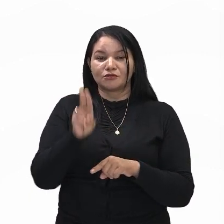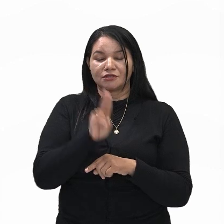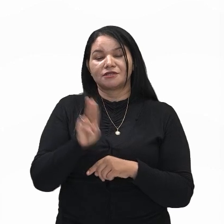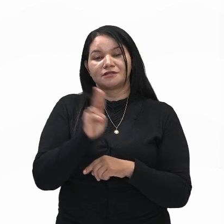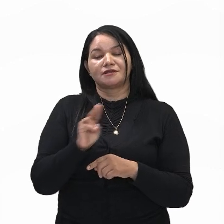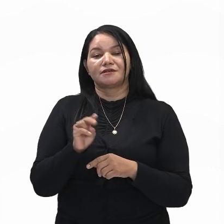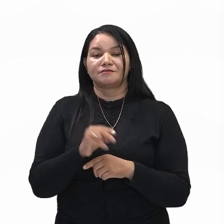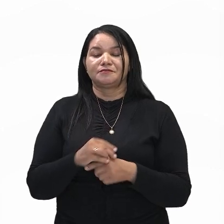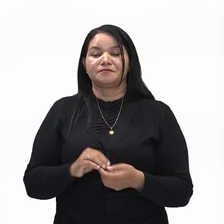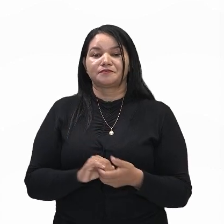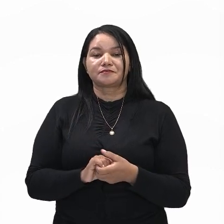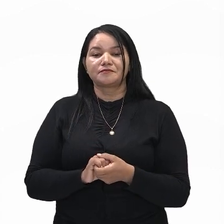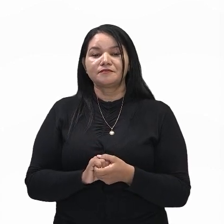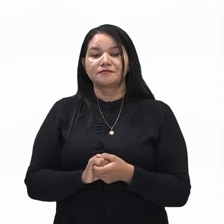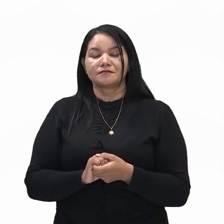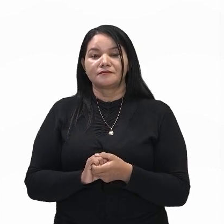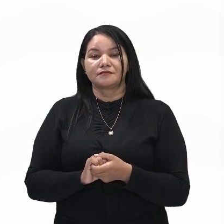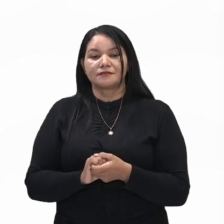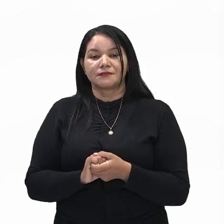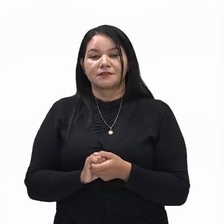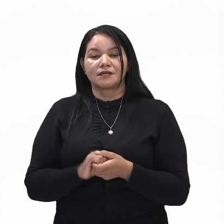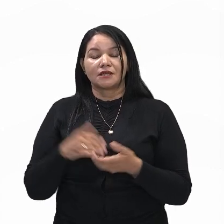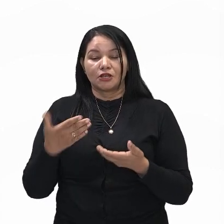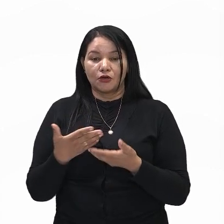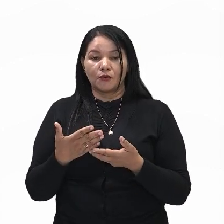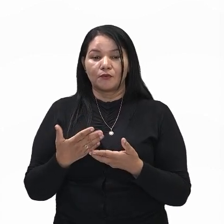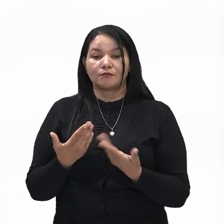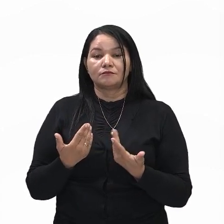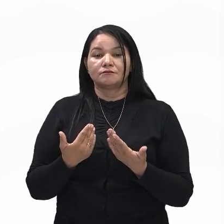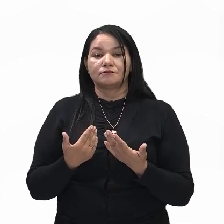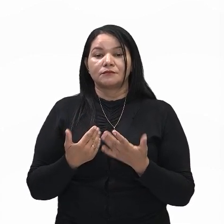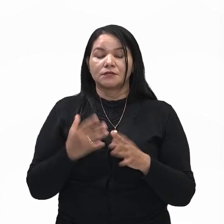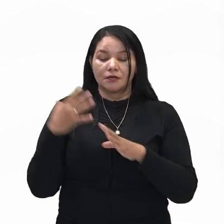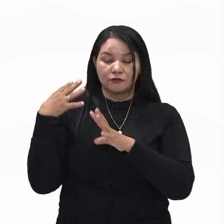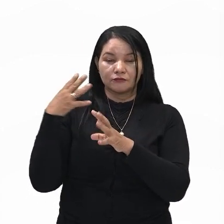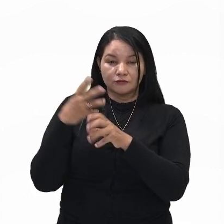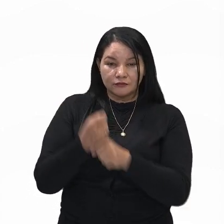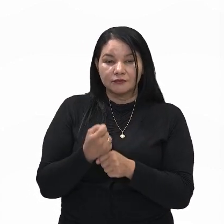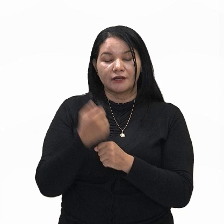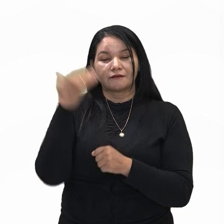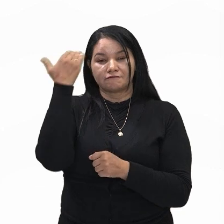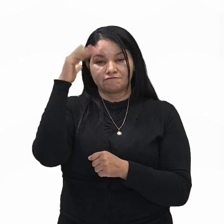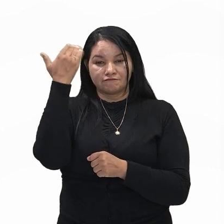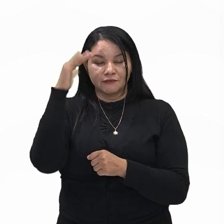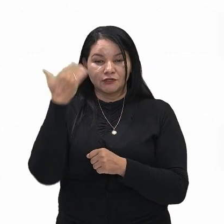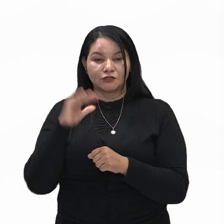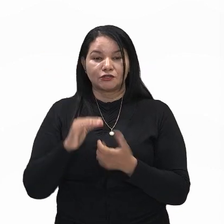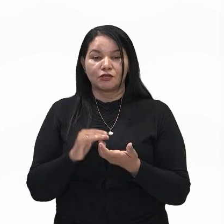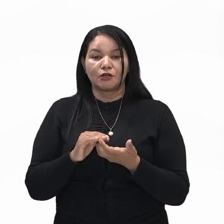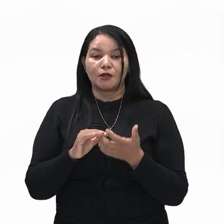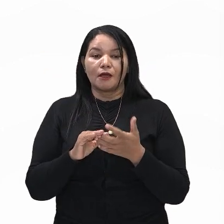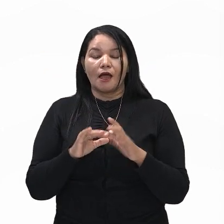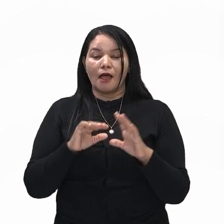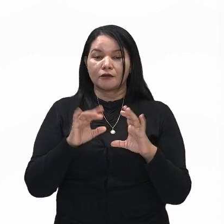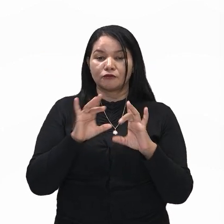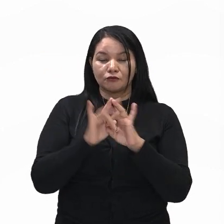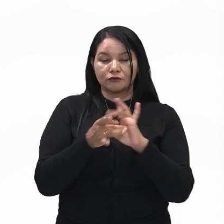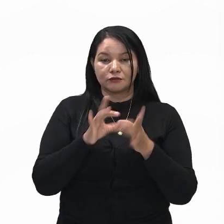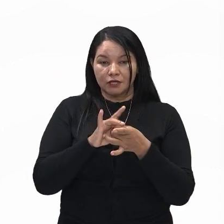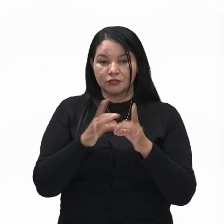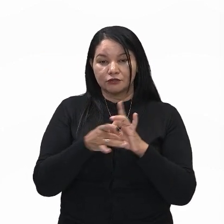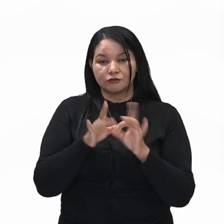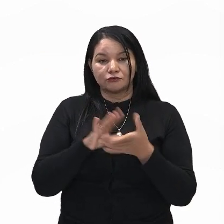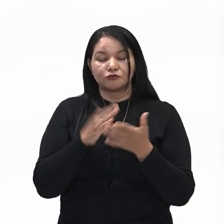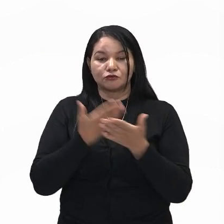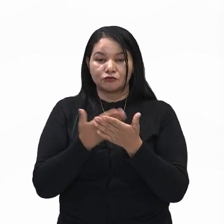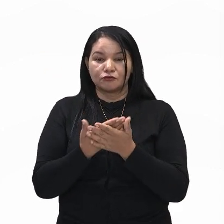assim, nessa primeira parte da nossa revisão, vamos compreendendo esse contexto da língua, linguagem e estudo da